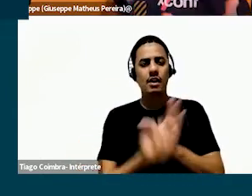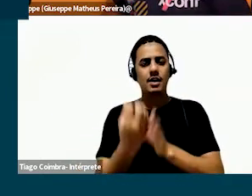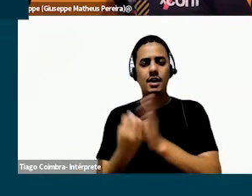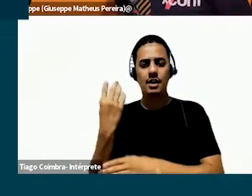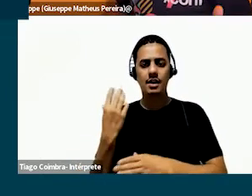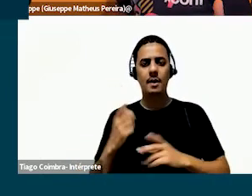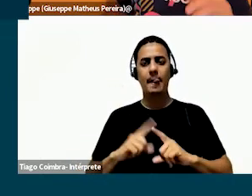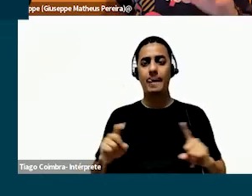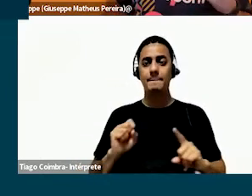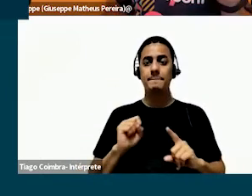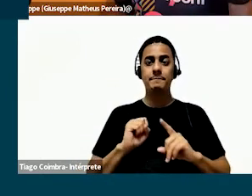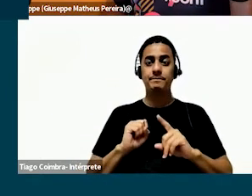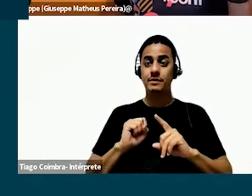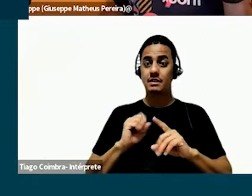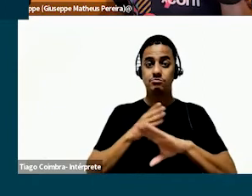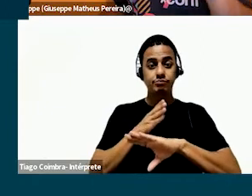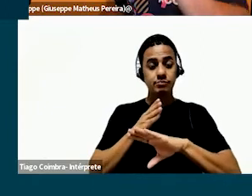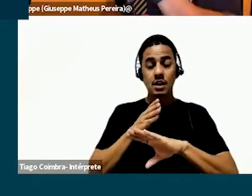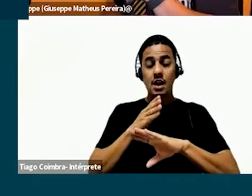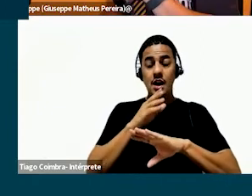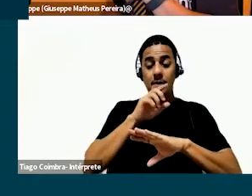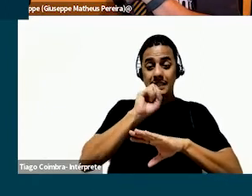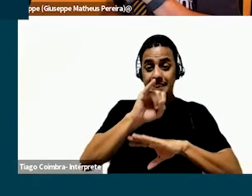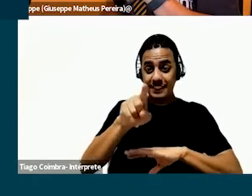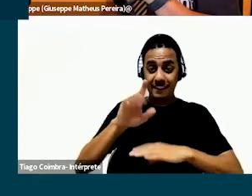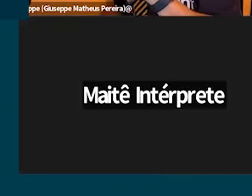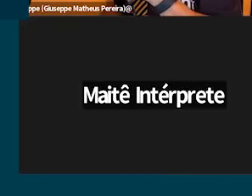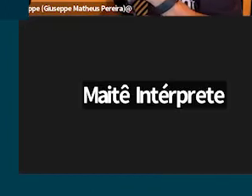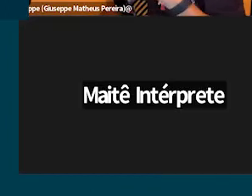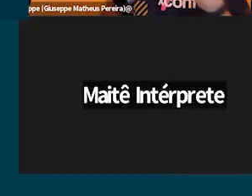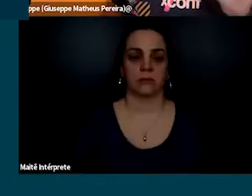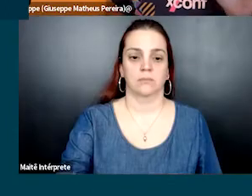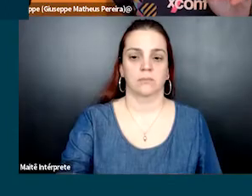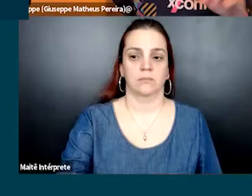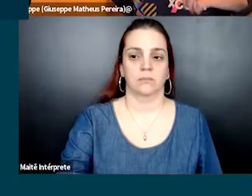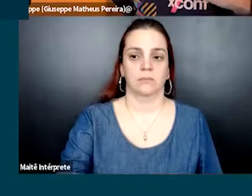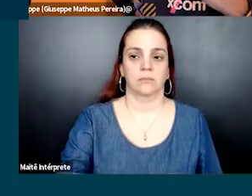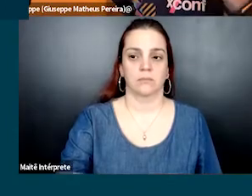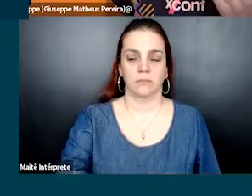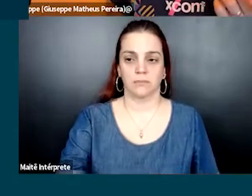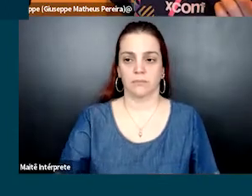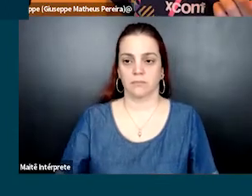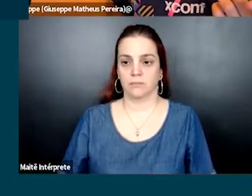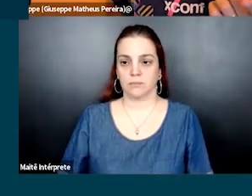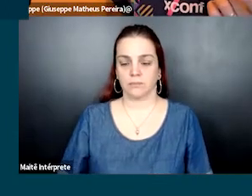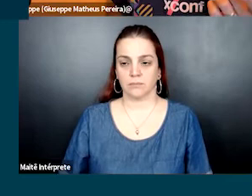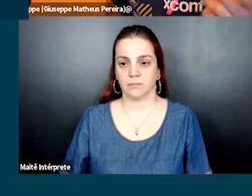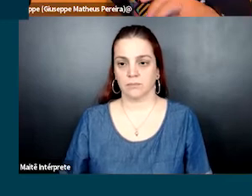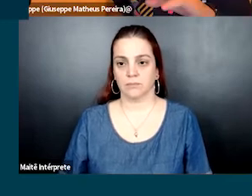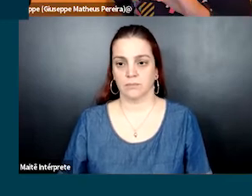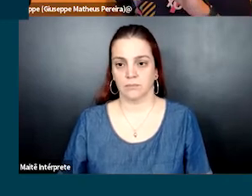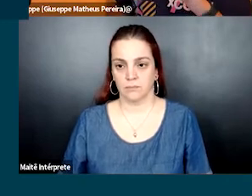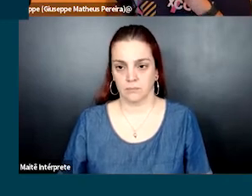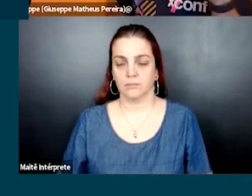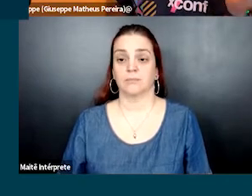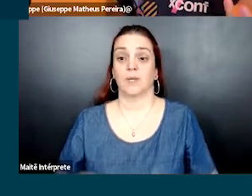priorizando, implementando. E se você faz isso diretamente, você tem uma estrutura como consequência. Então,